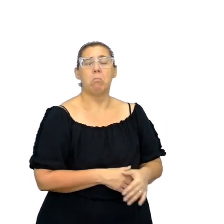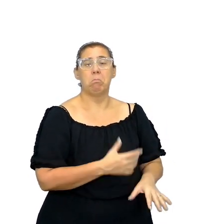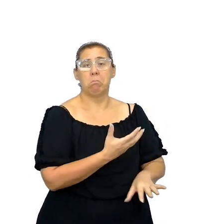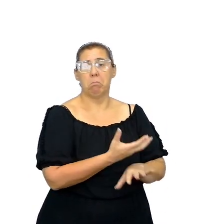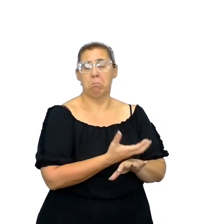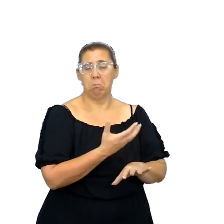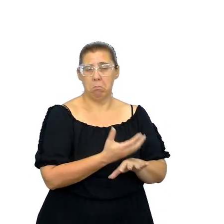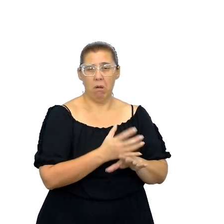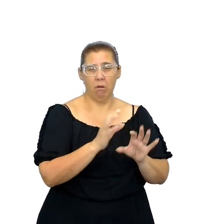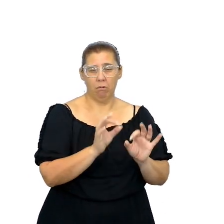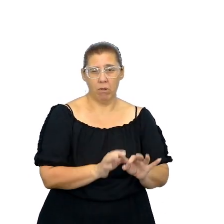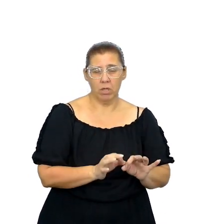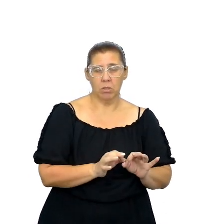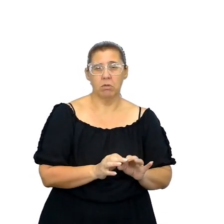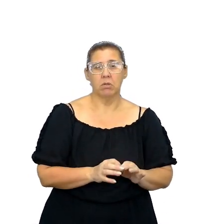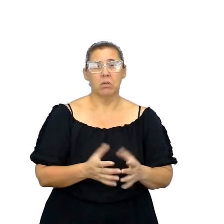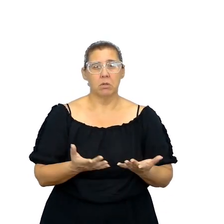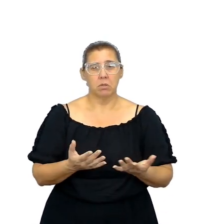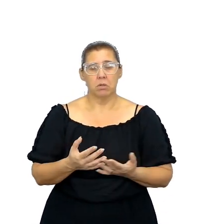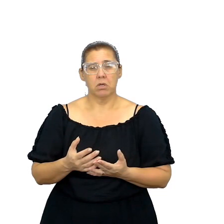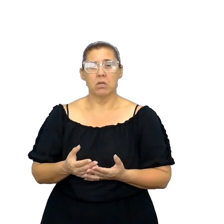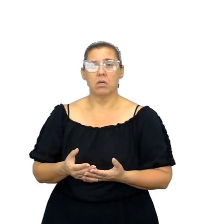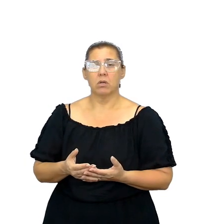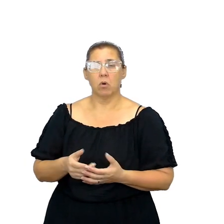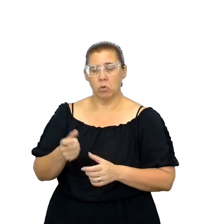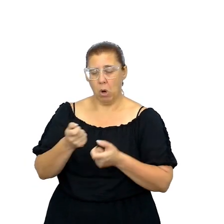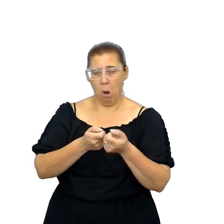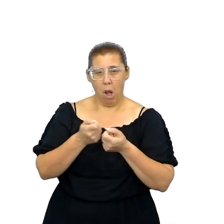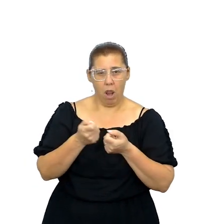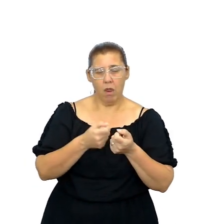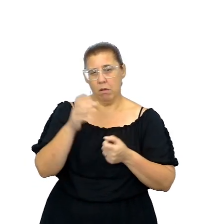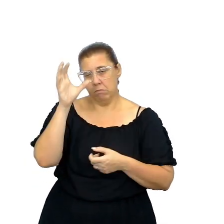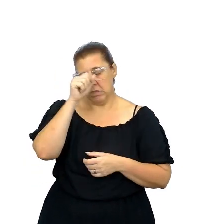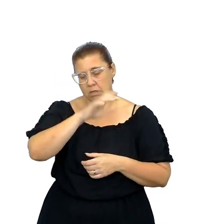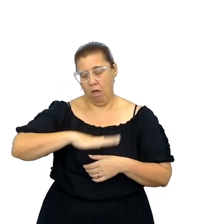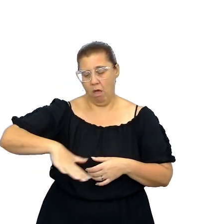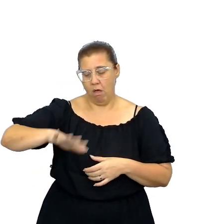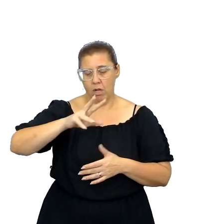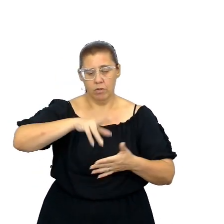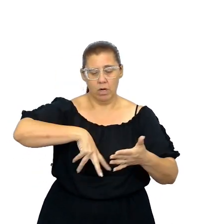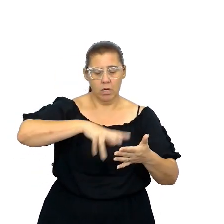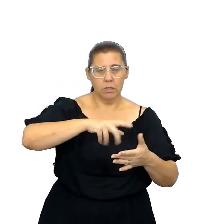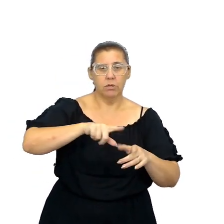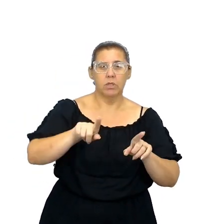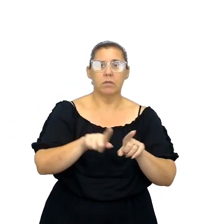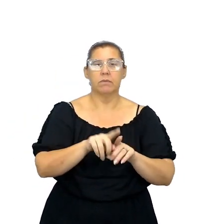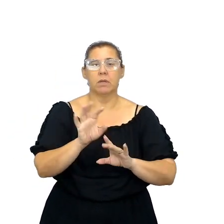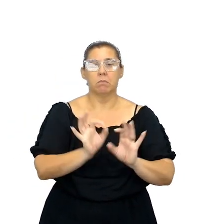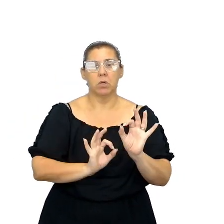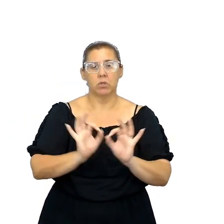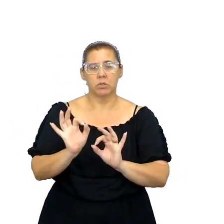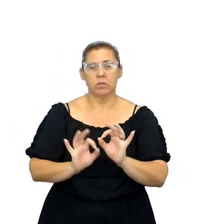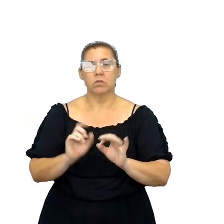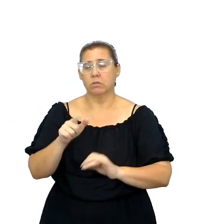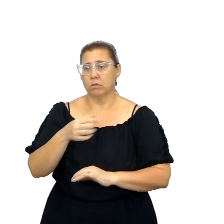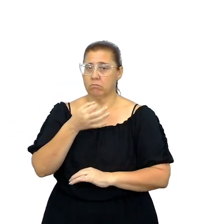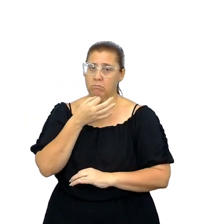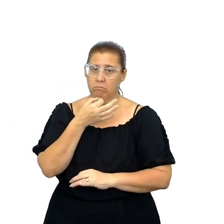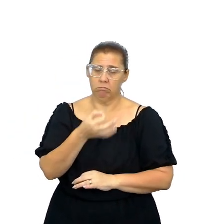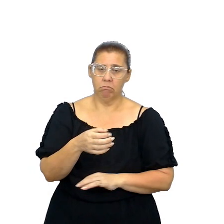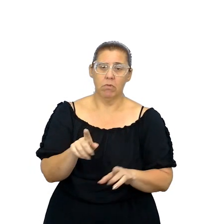de aprendizagens, sobretudo nesse campo da leitura e da produção. Isso é uma citação